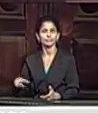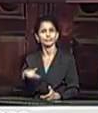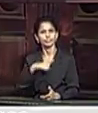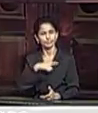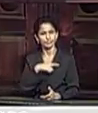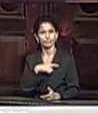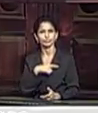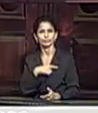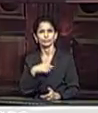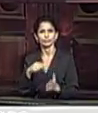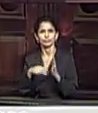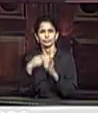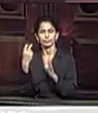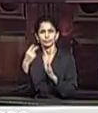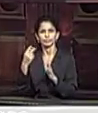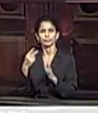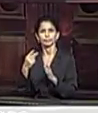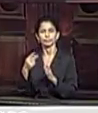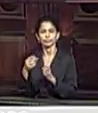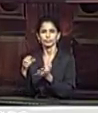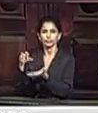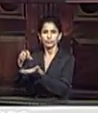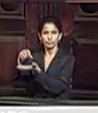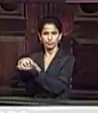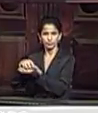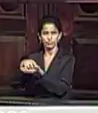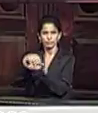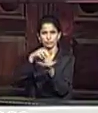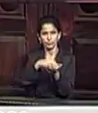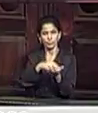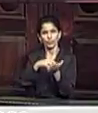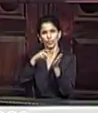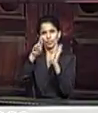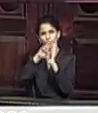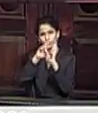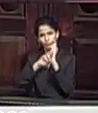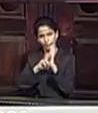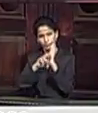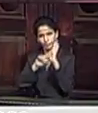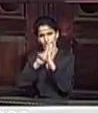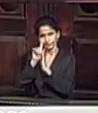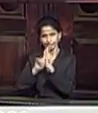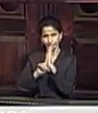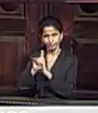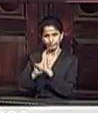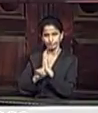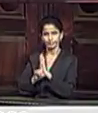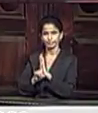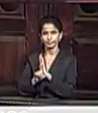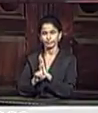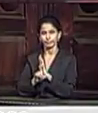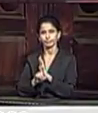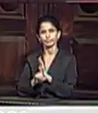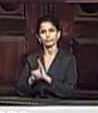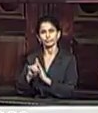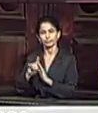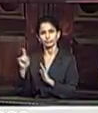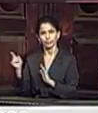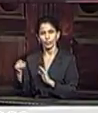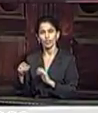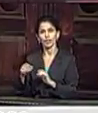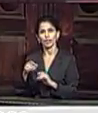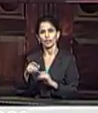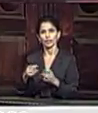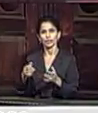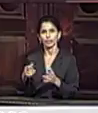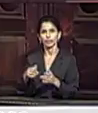tem duas agências reguladoras. A Genersa, focada no saneamento.